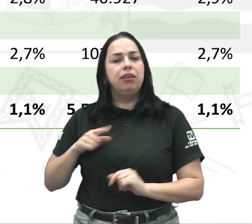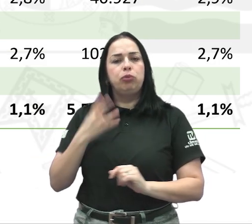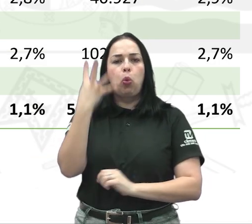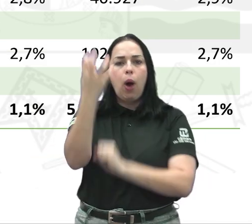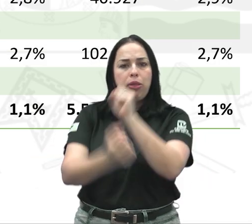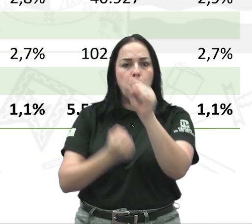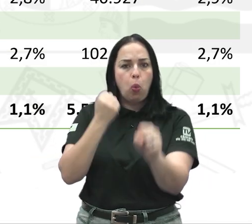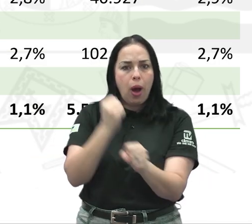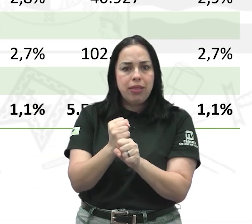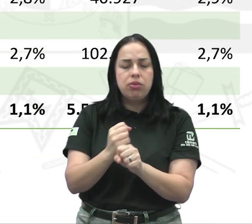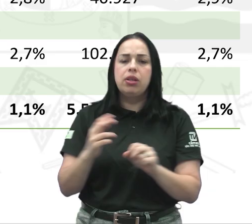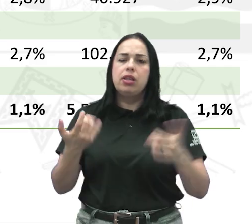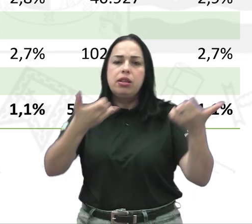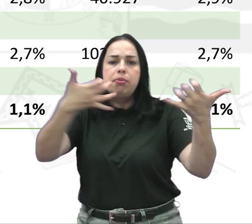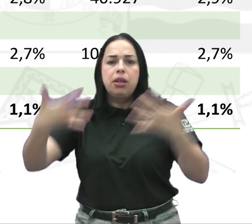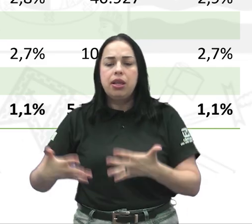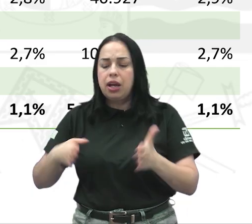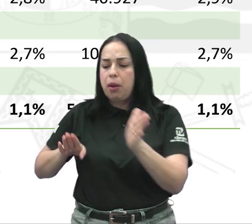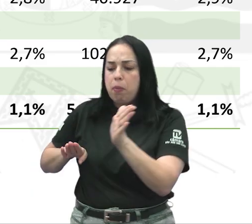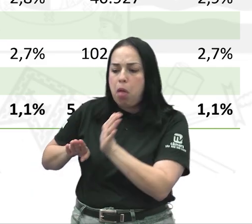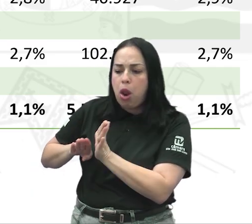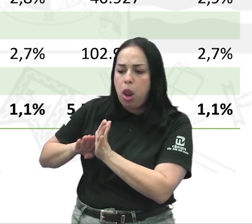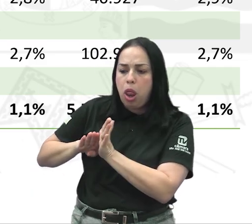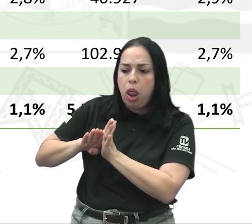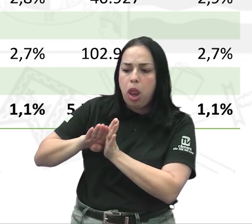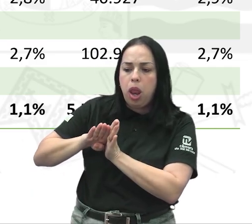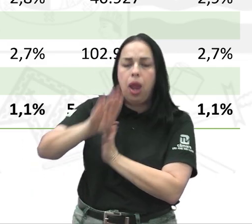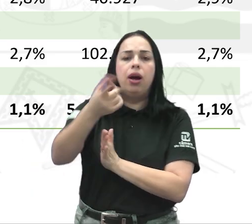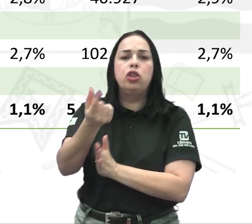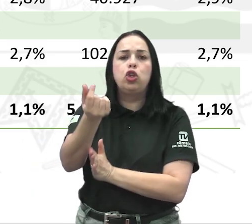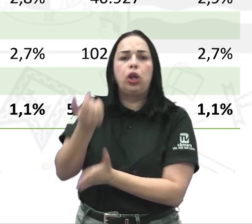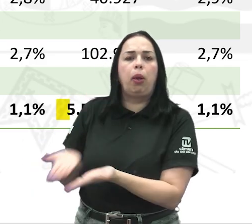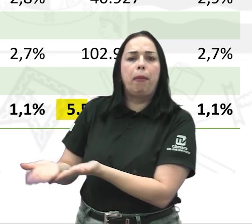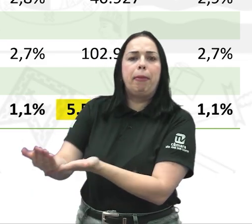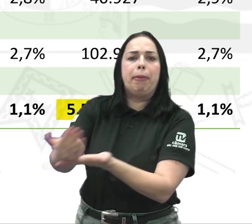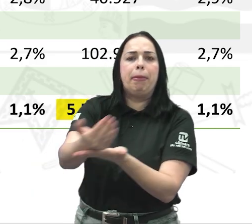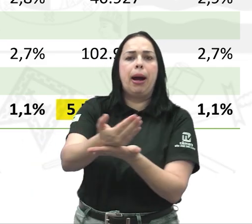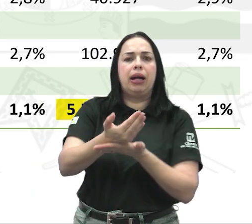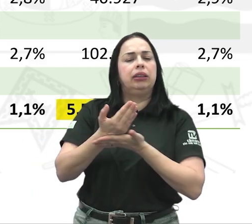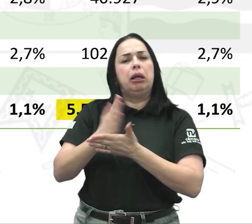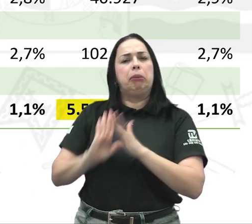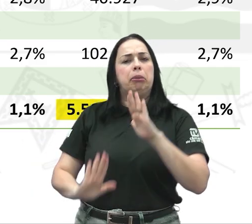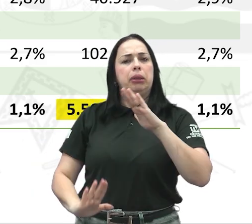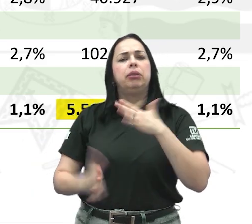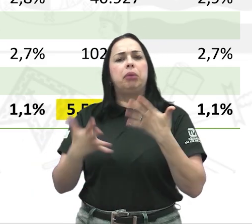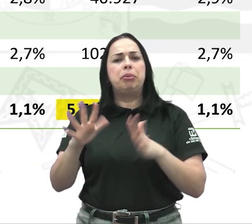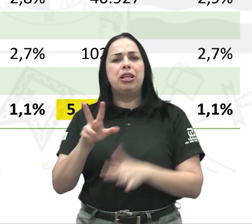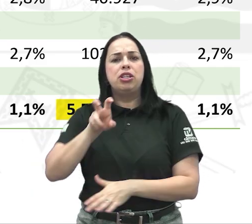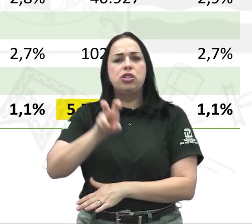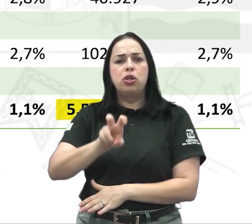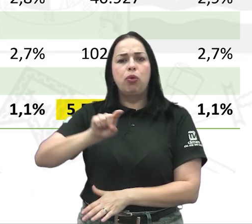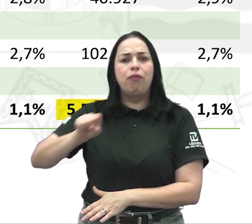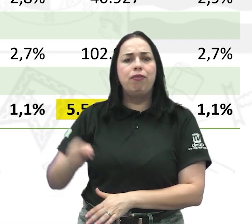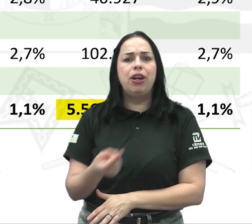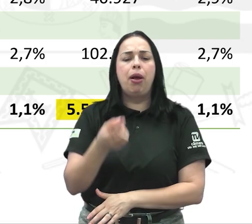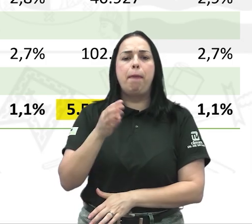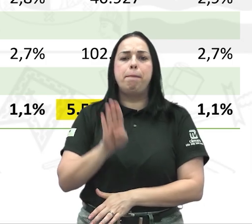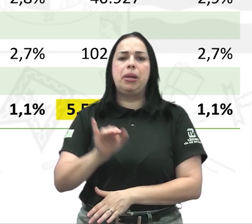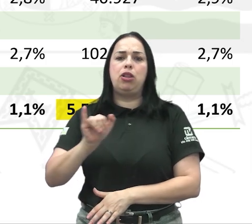prevê crescimento gradual da Receita Municipal até 2029, com a arrecadação estimada